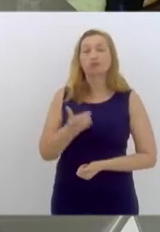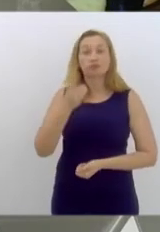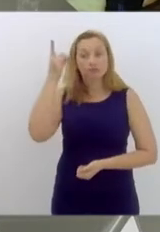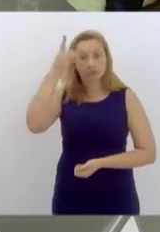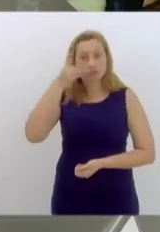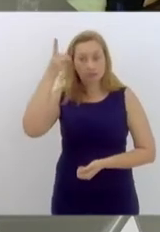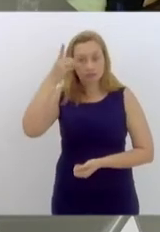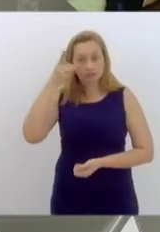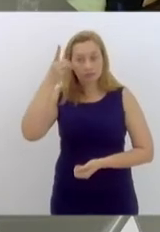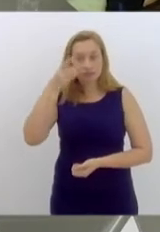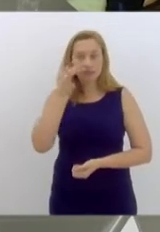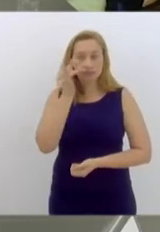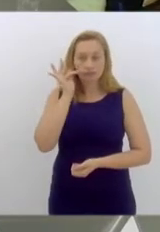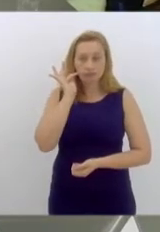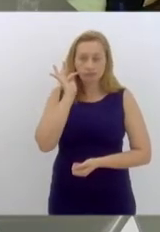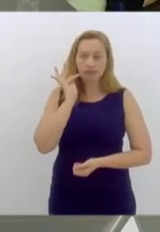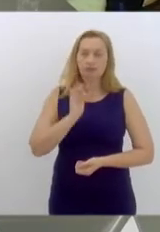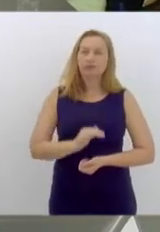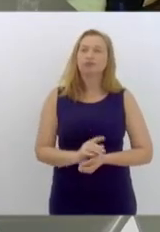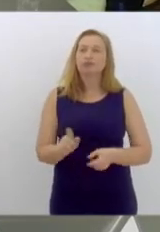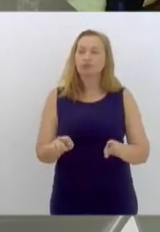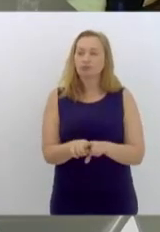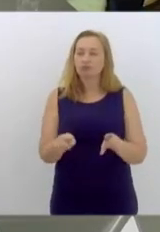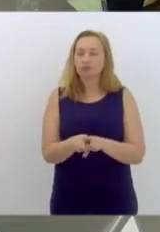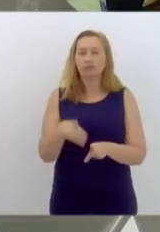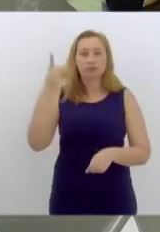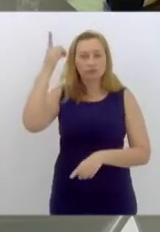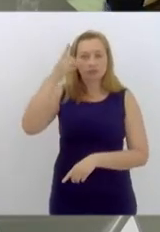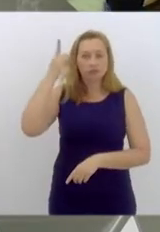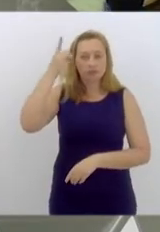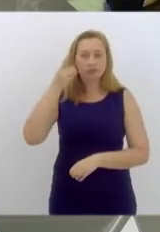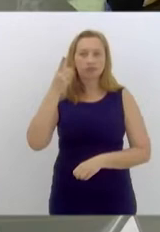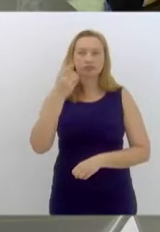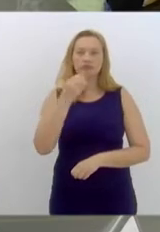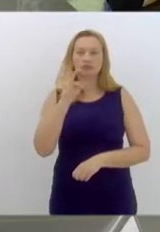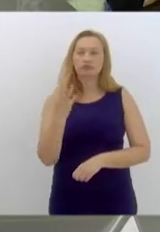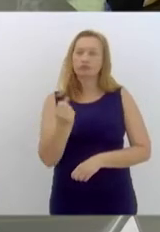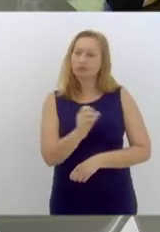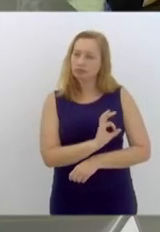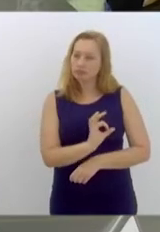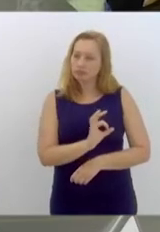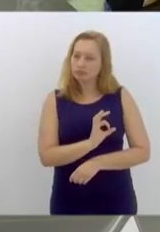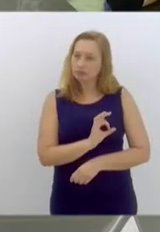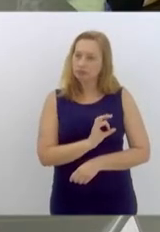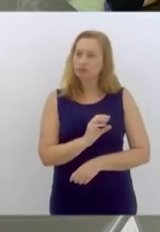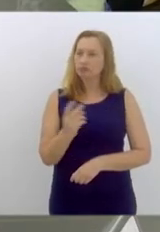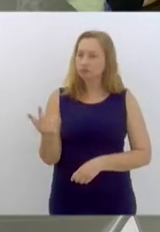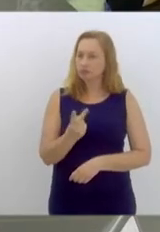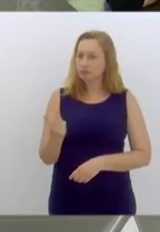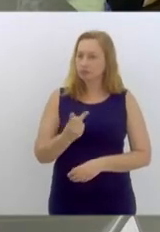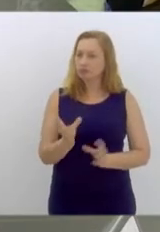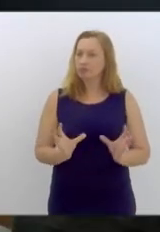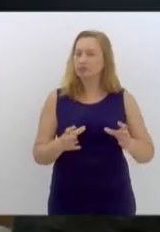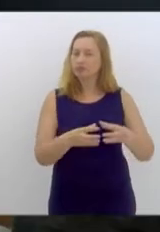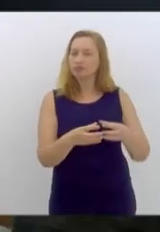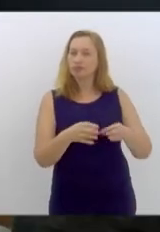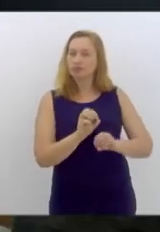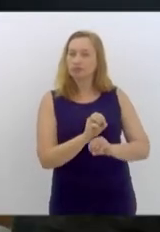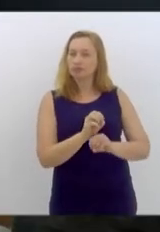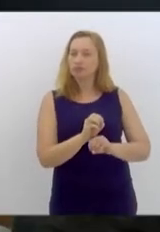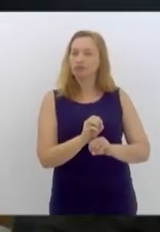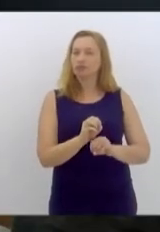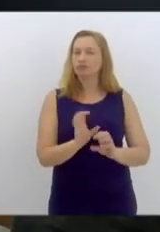deputado Serafini e pela deputada também Marta Rocha, como ela das duas comissões, ajuda a presidir os dois,